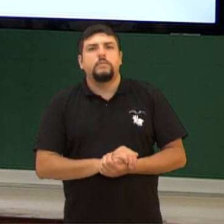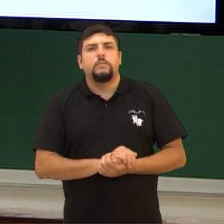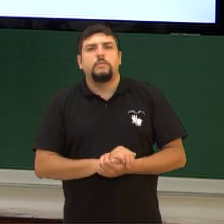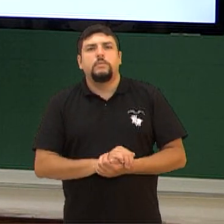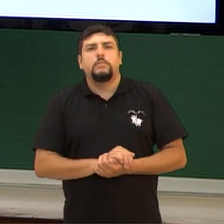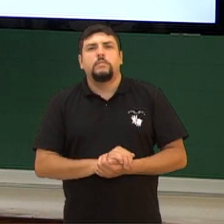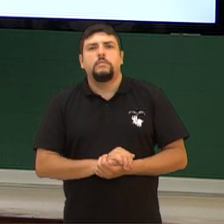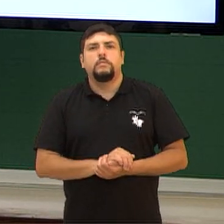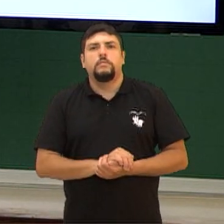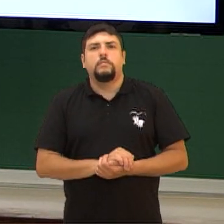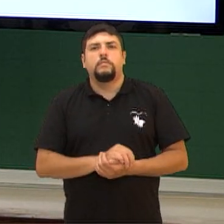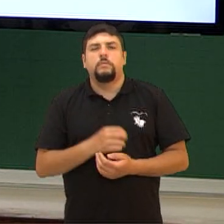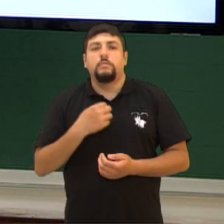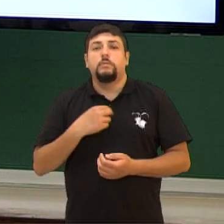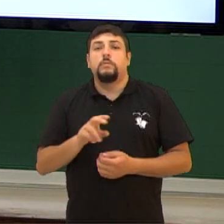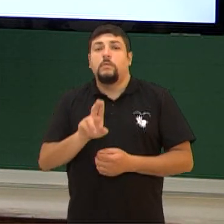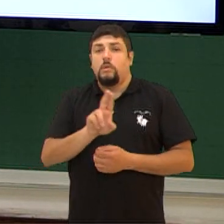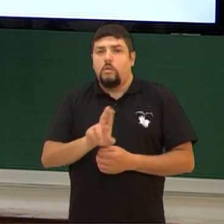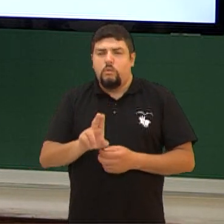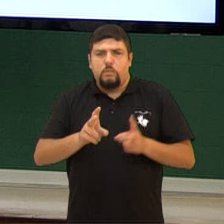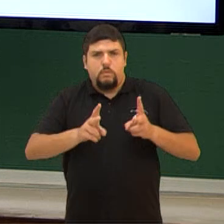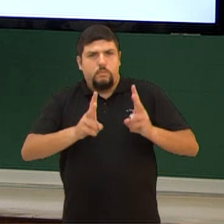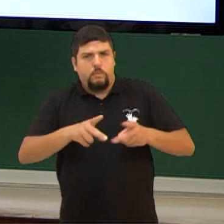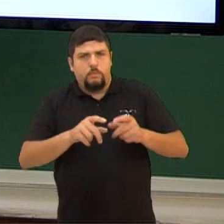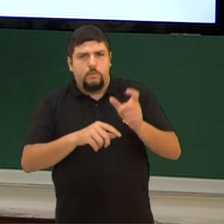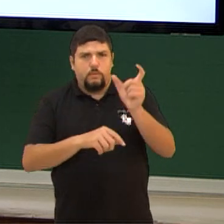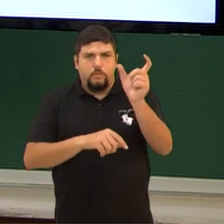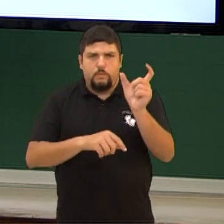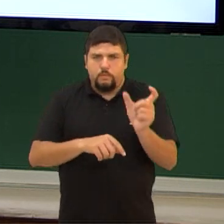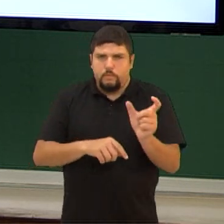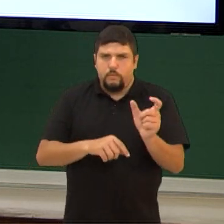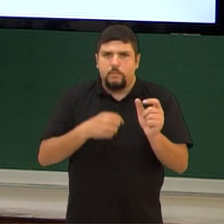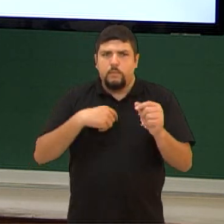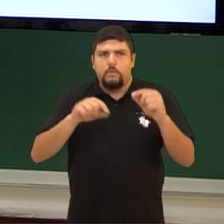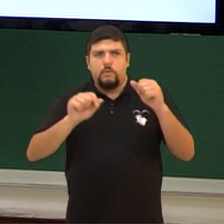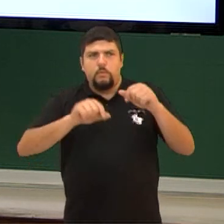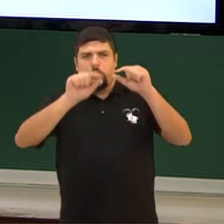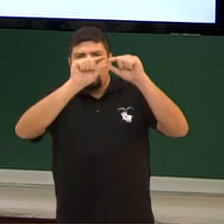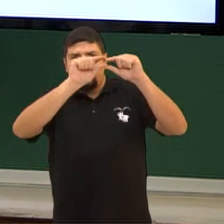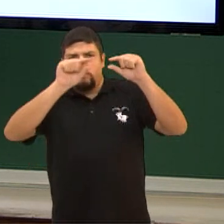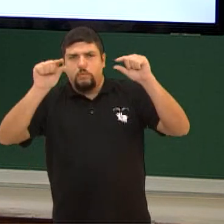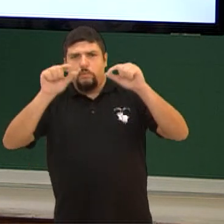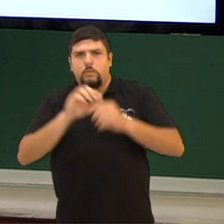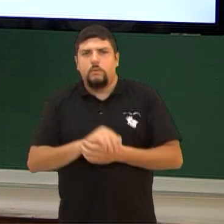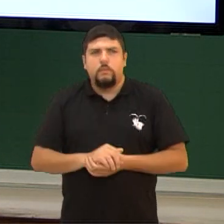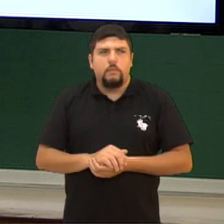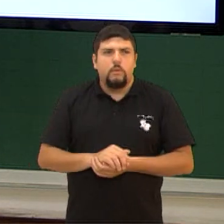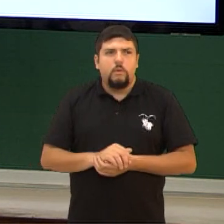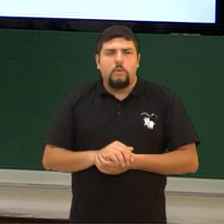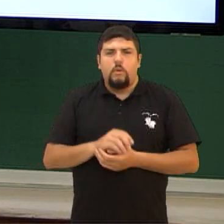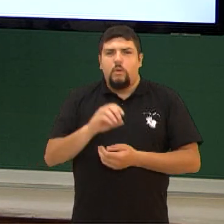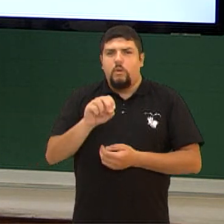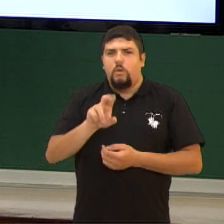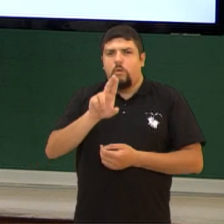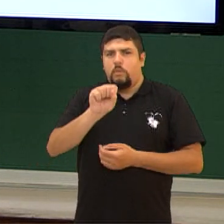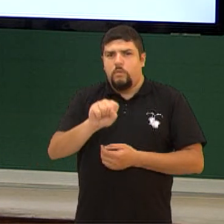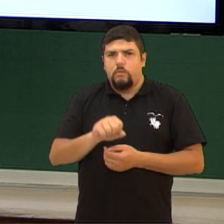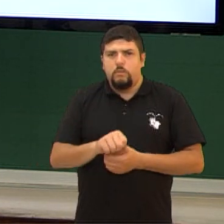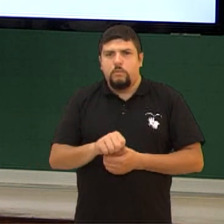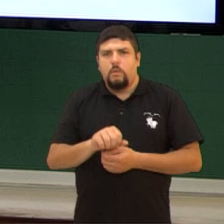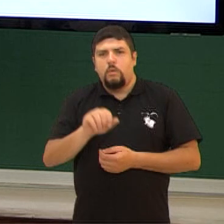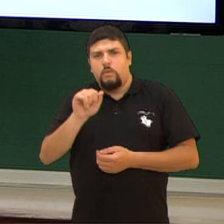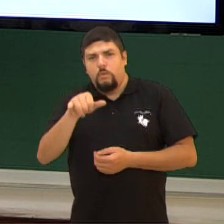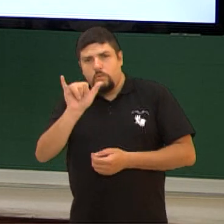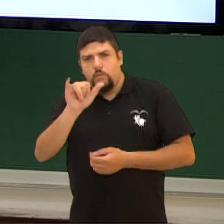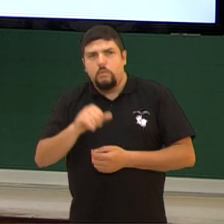Usando esses sufixos que estão aqui em cima, ó, O, o S, o outro vai ser apenas o Y, T,